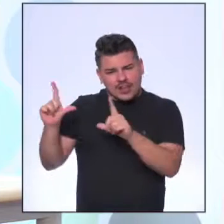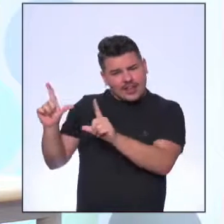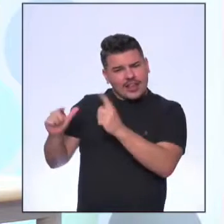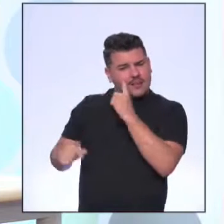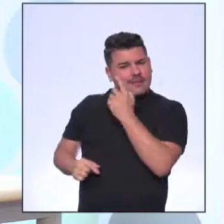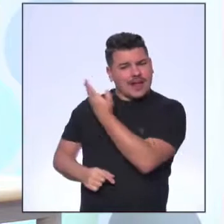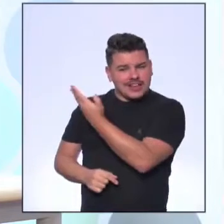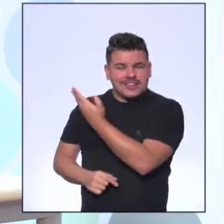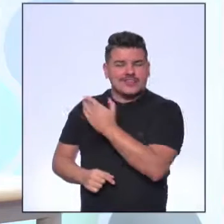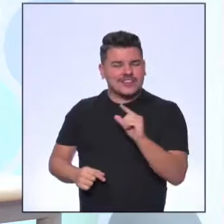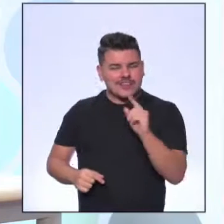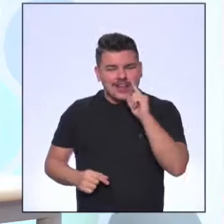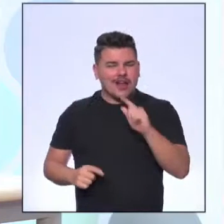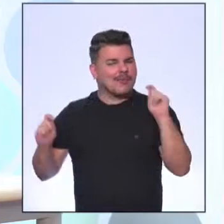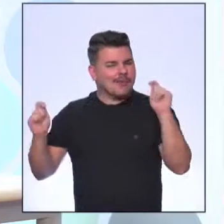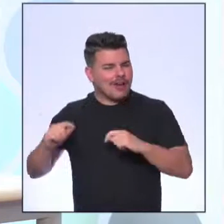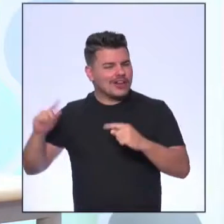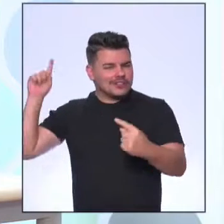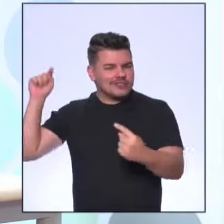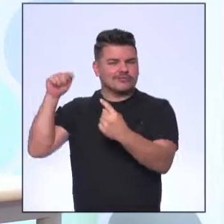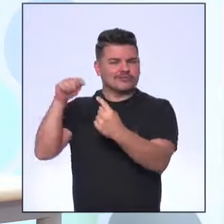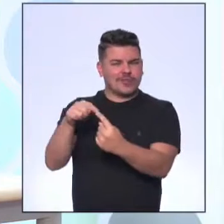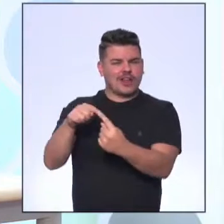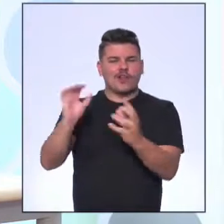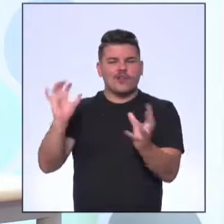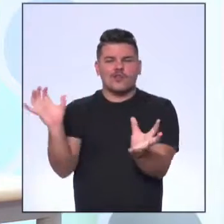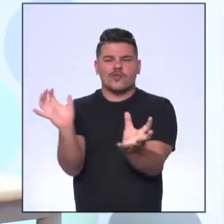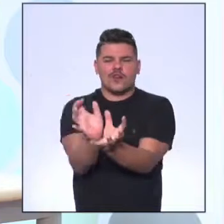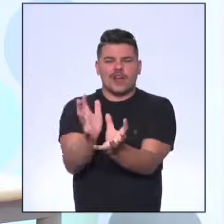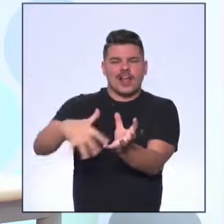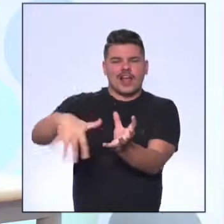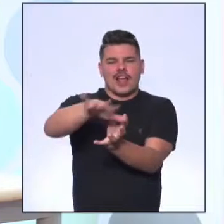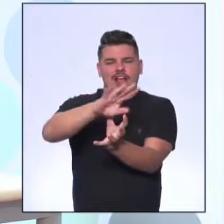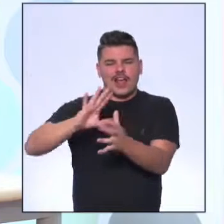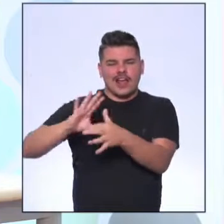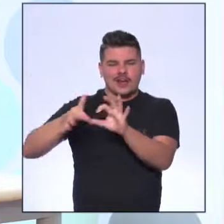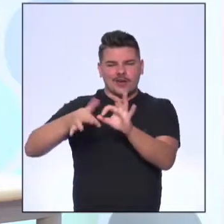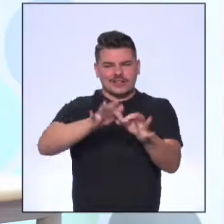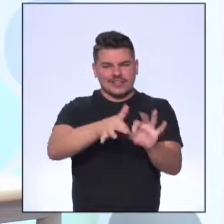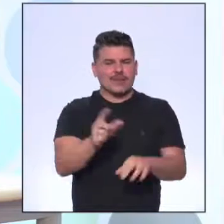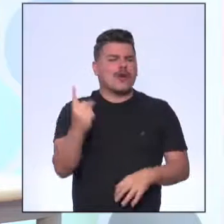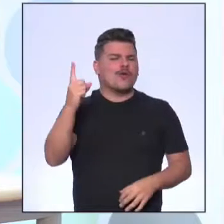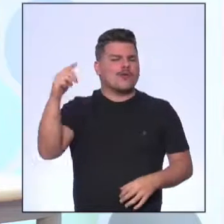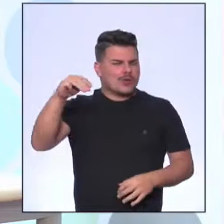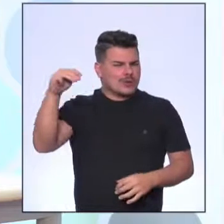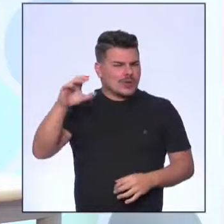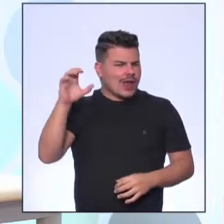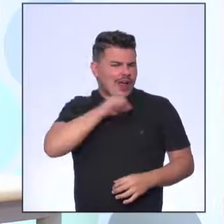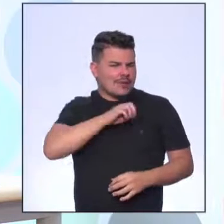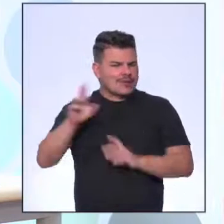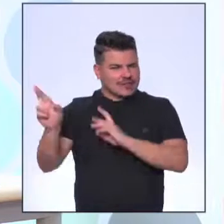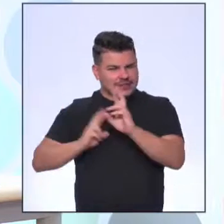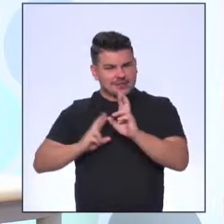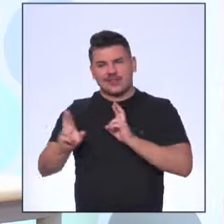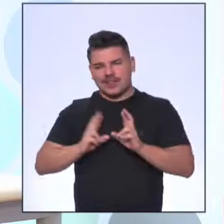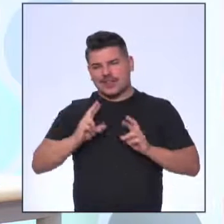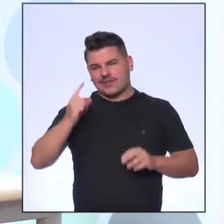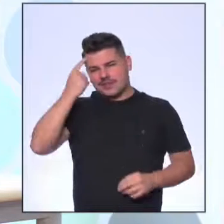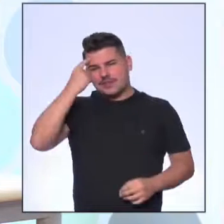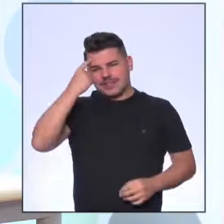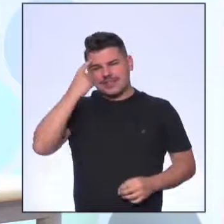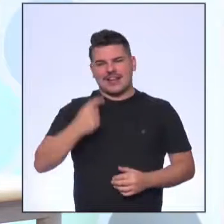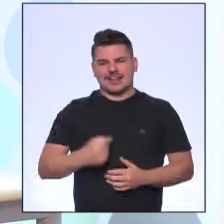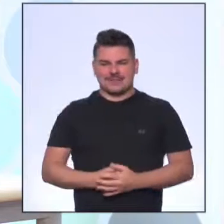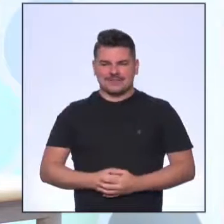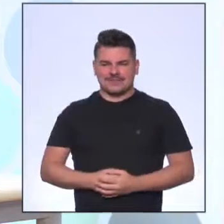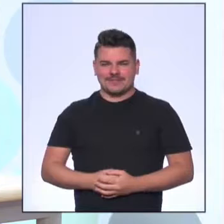slide, ela pode estar refletindo um ecossistema? Ok? Um minutinho só, tá? Um minutinho só para vocês pensarem e